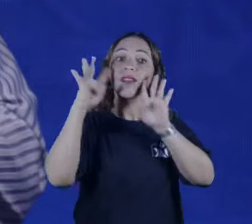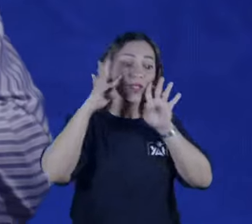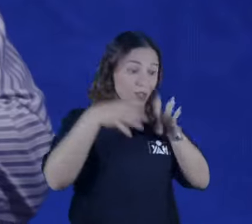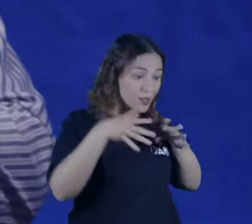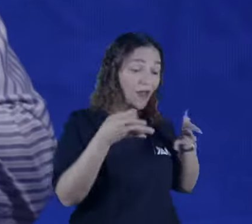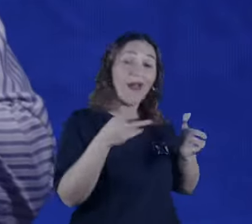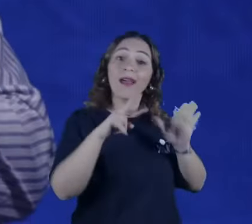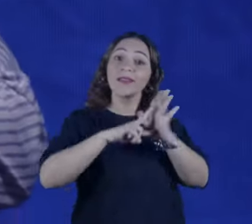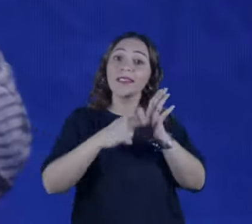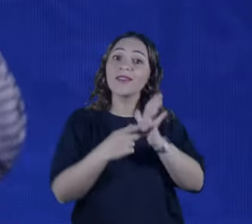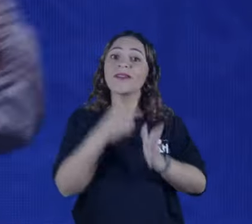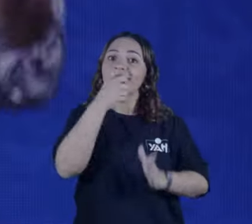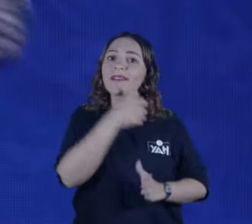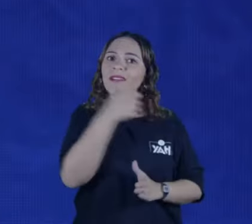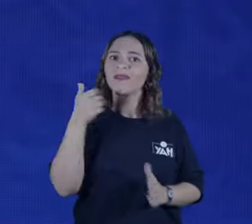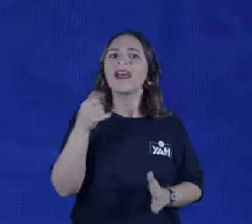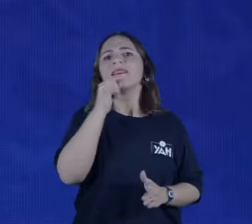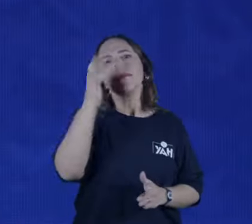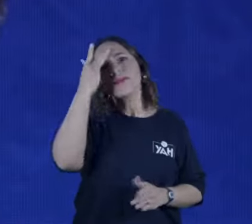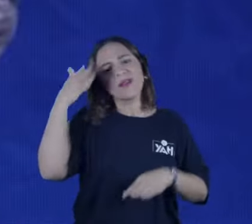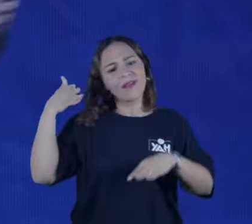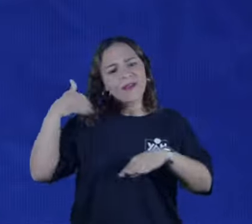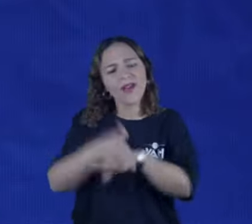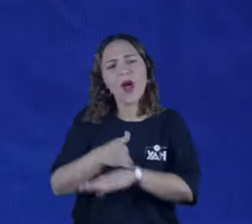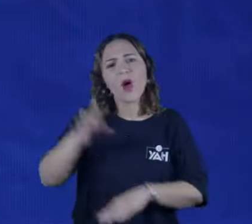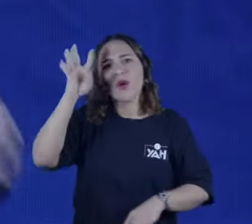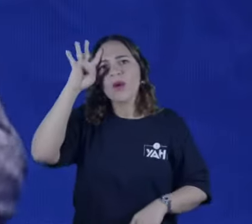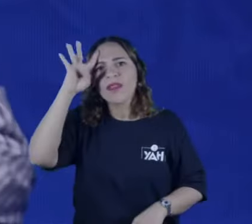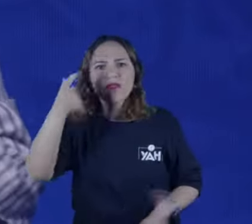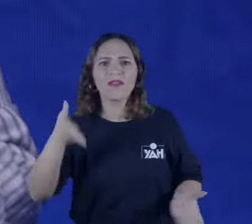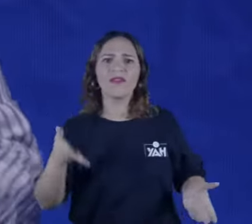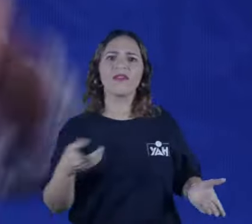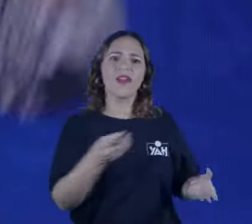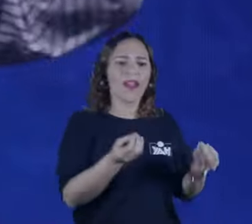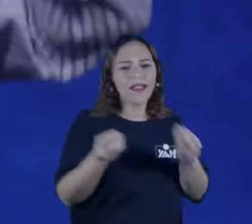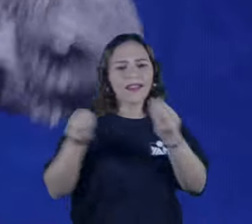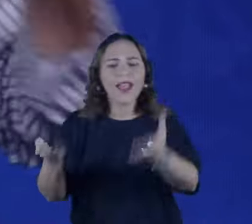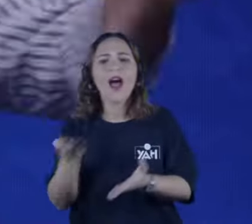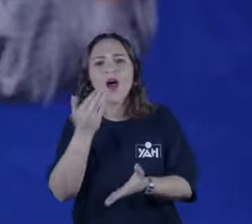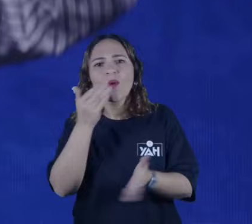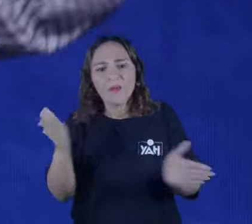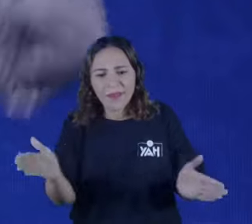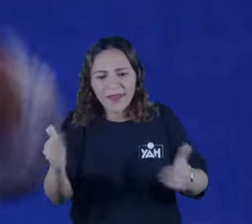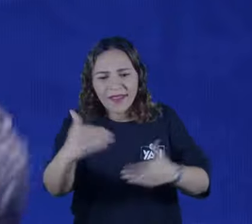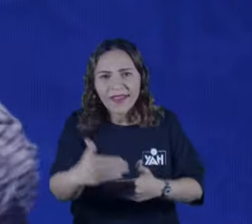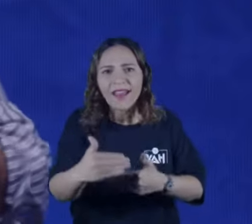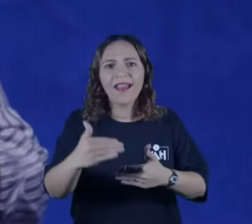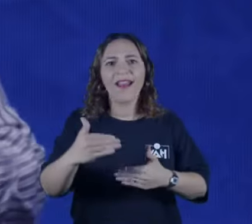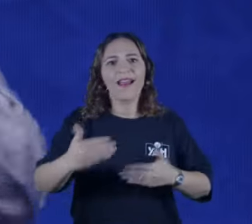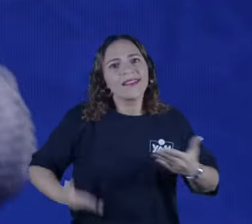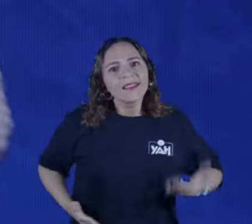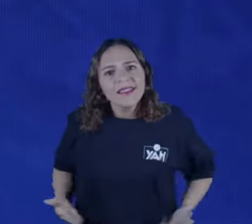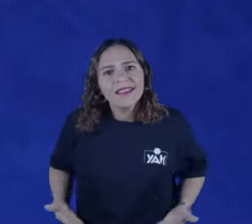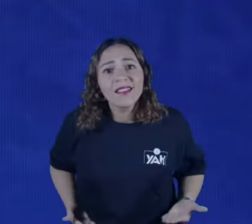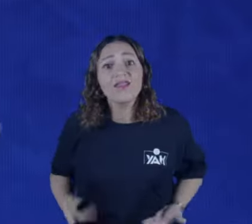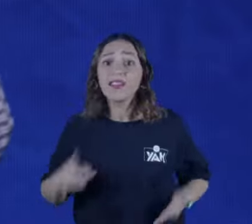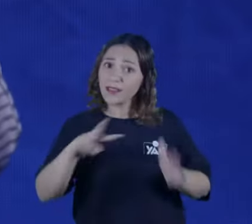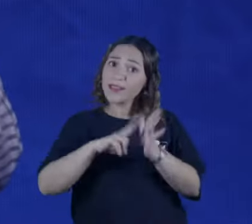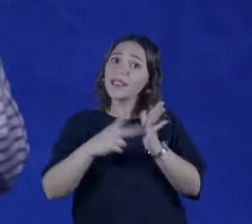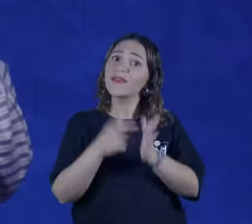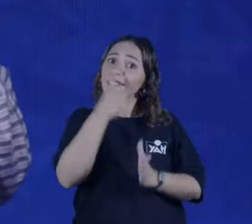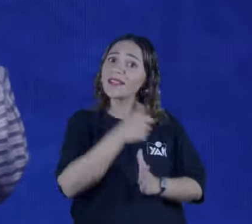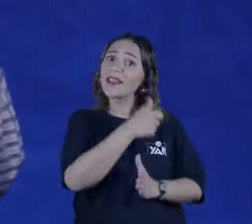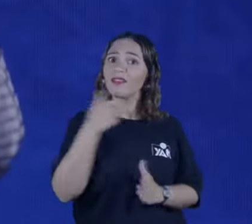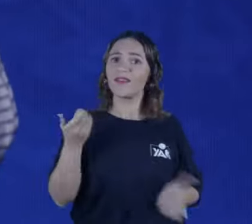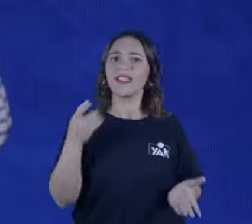Quando alguém vem numa quarta-feira para fazer a obra e entregar a cesta básica, está fazendo sacrifícios espirituais a Deus. Quando